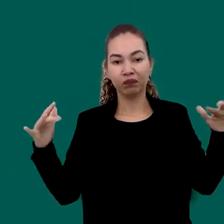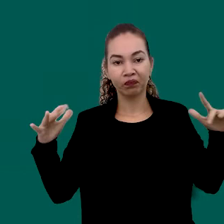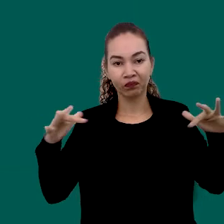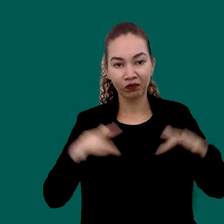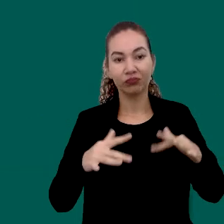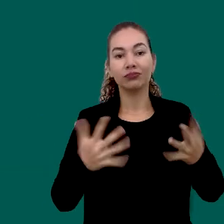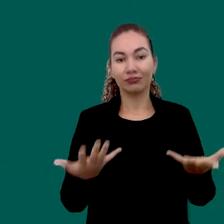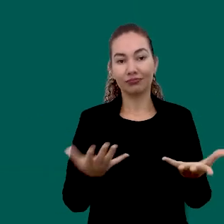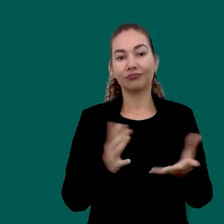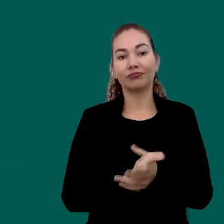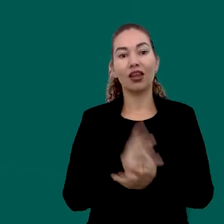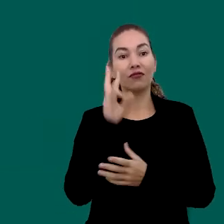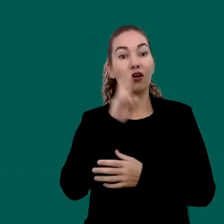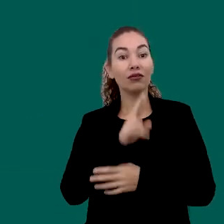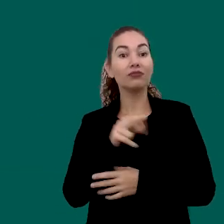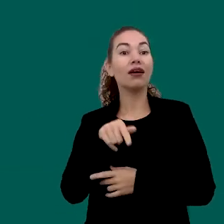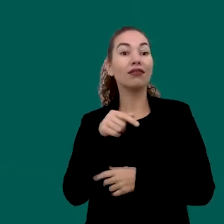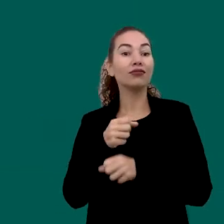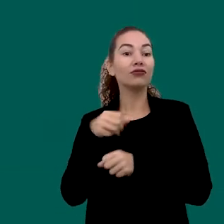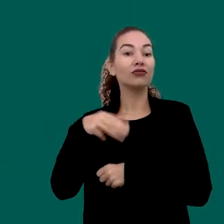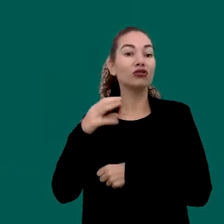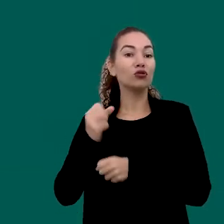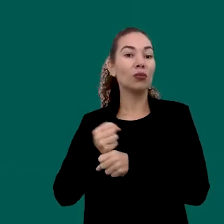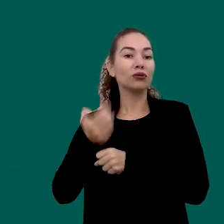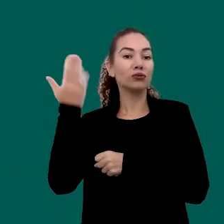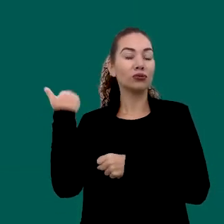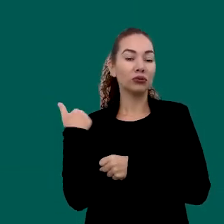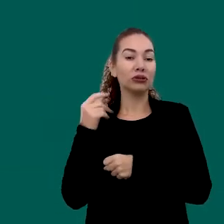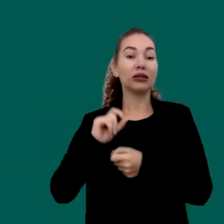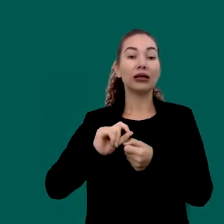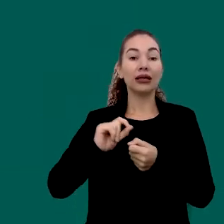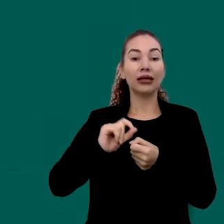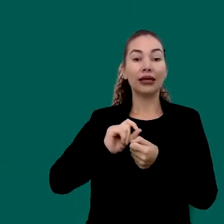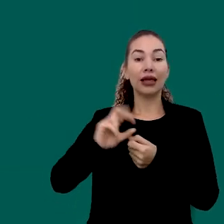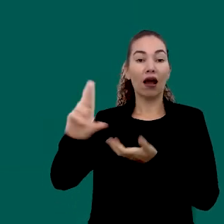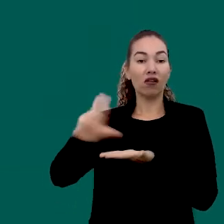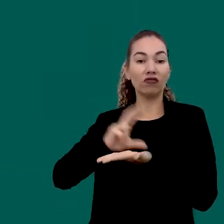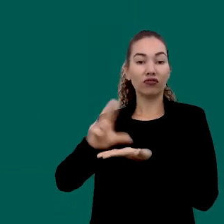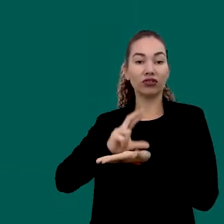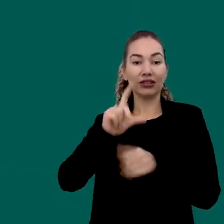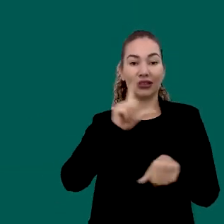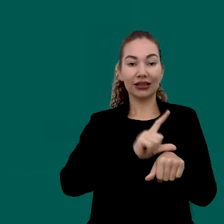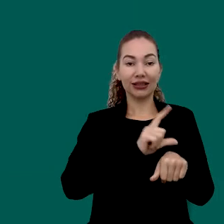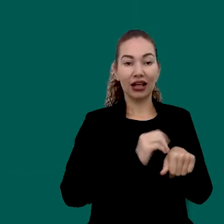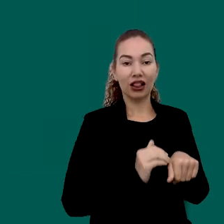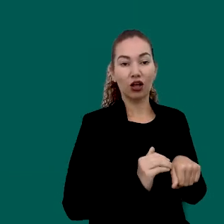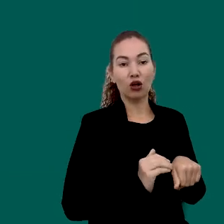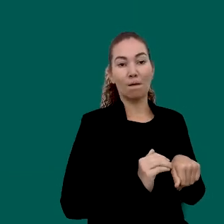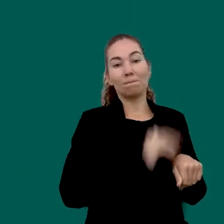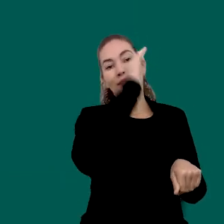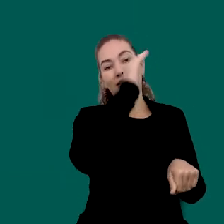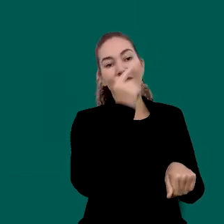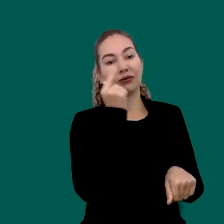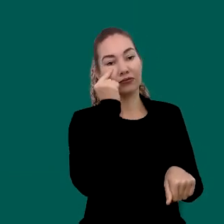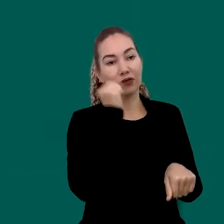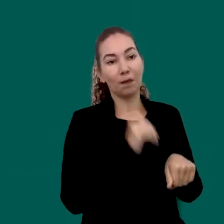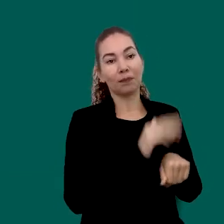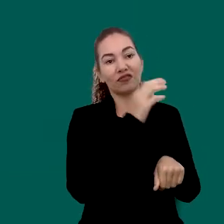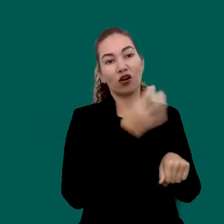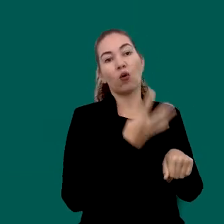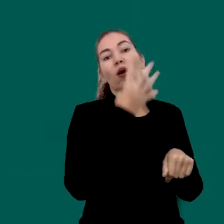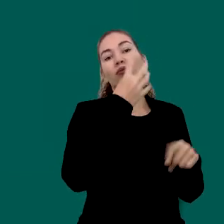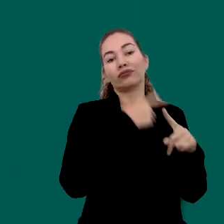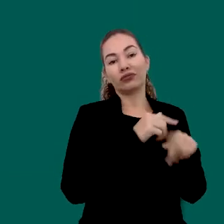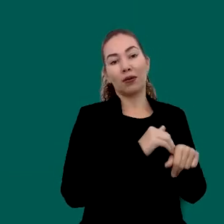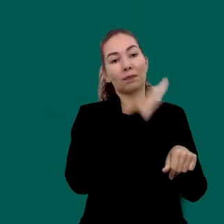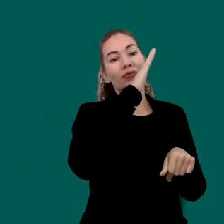esse resultado desde março do ano passado. Tanto é que o faturamento da loja física, ela aumentou, multiplica por 4. O faturamento